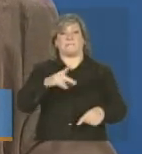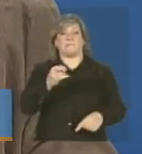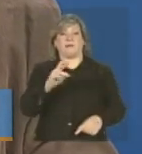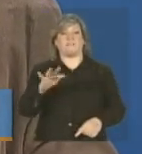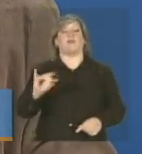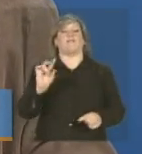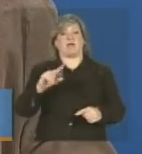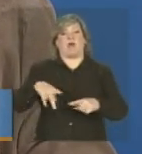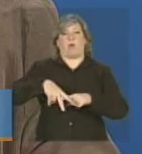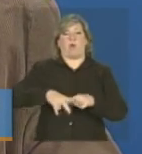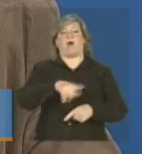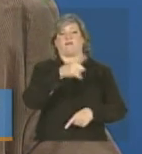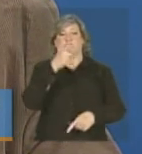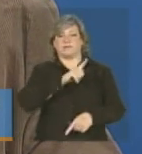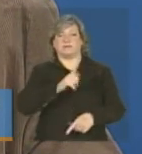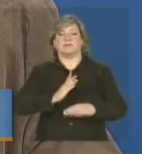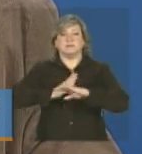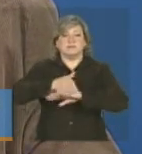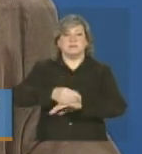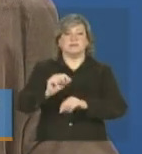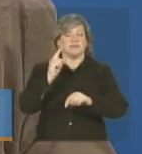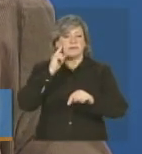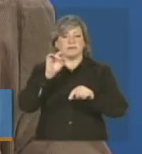e ele vai conseguir acessar